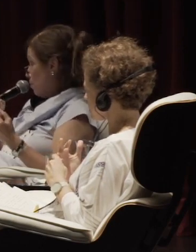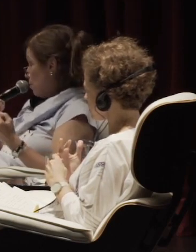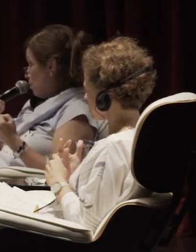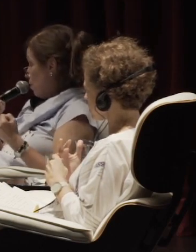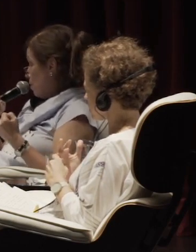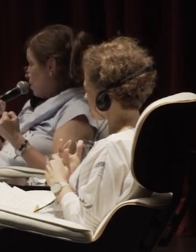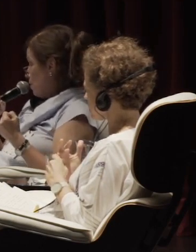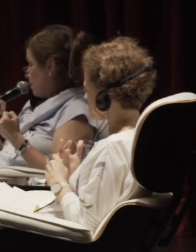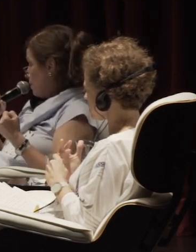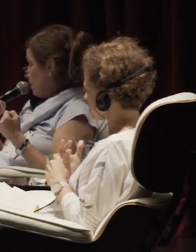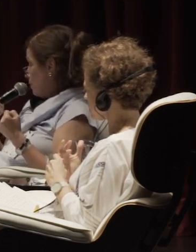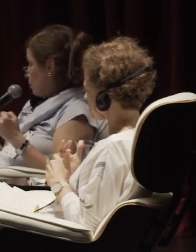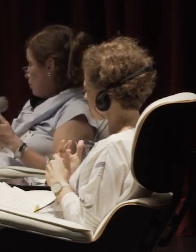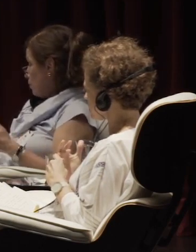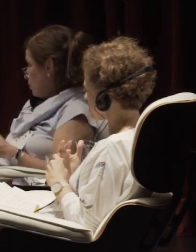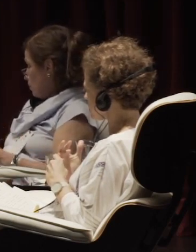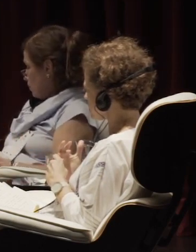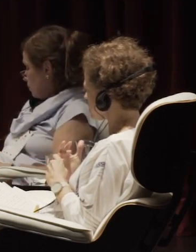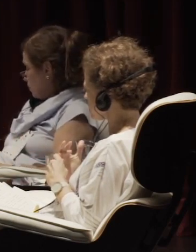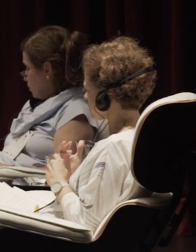palavras que contam histórias.